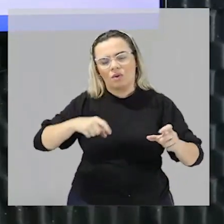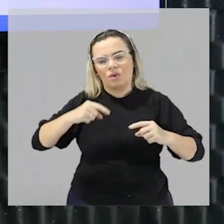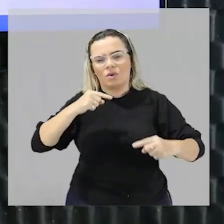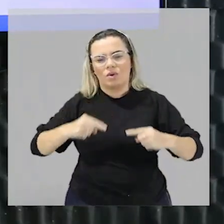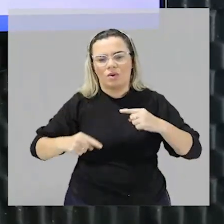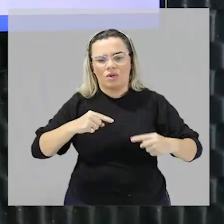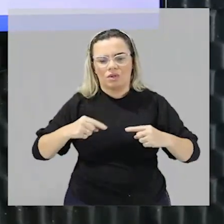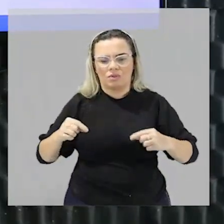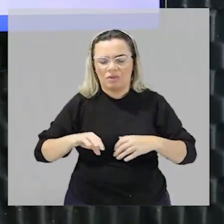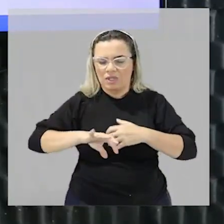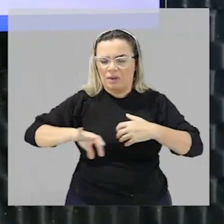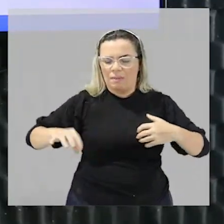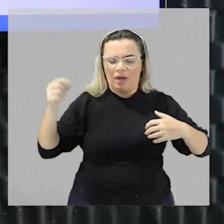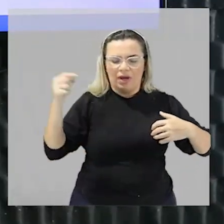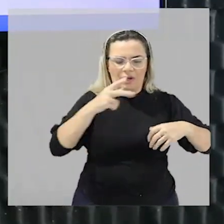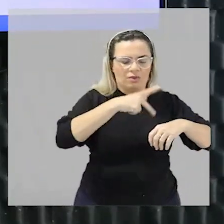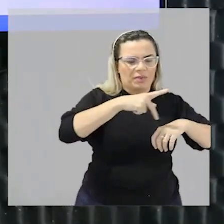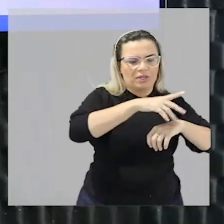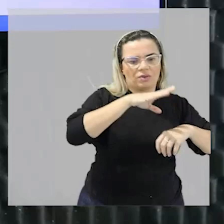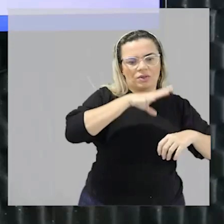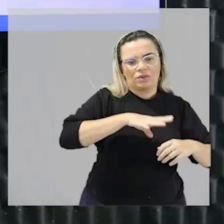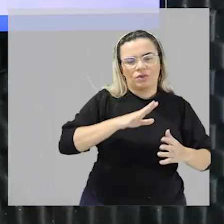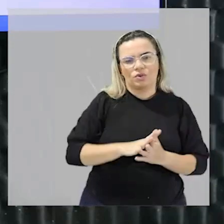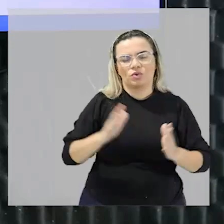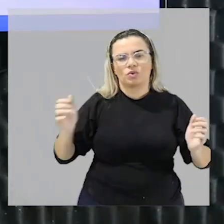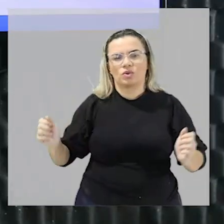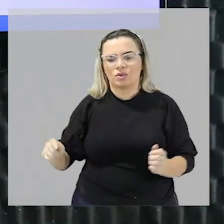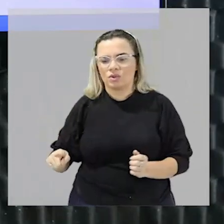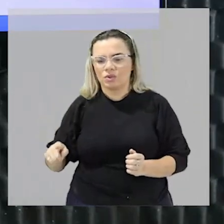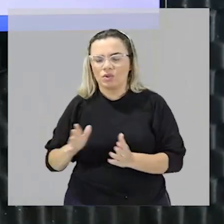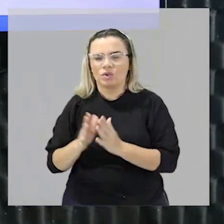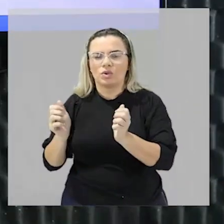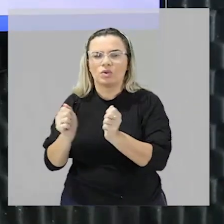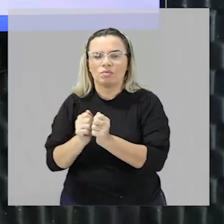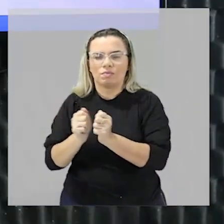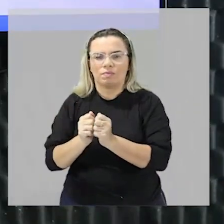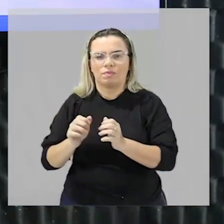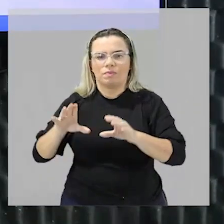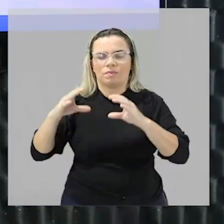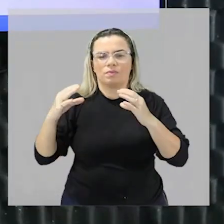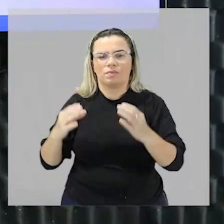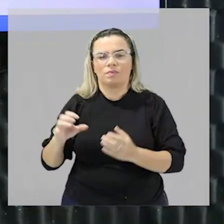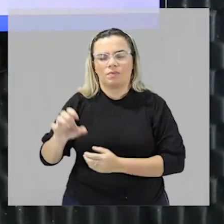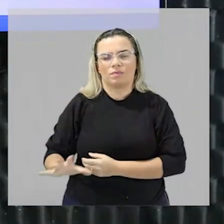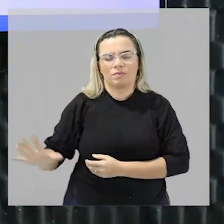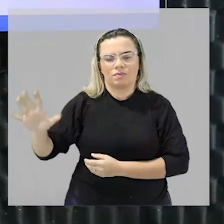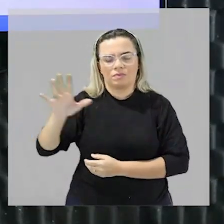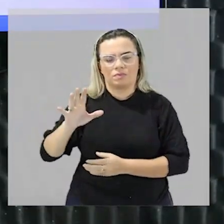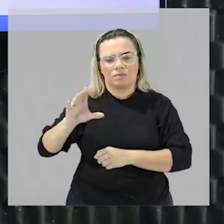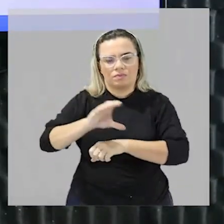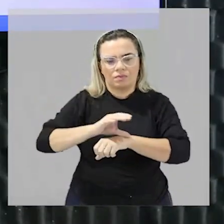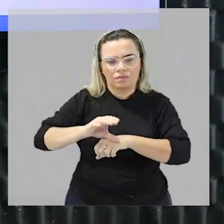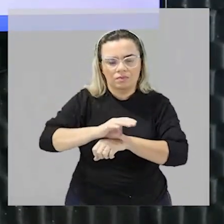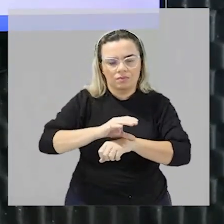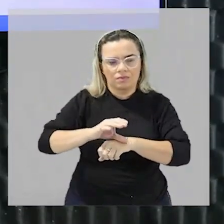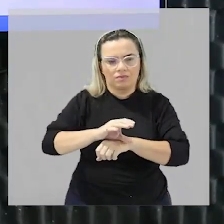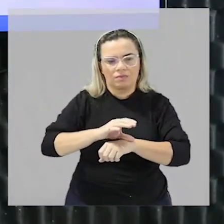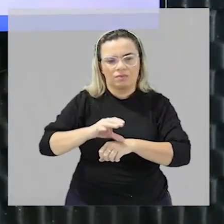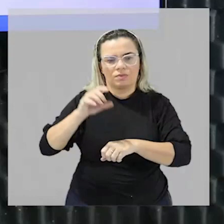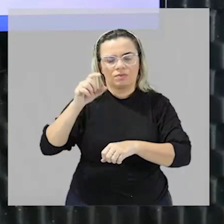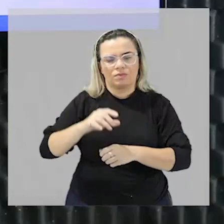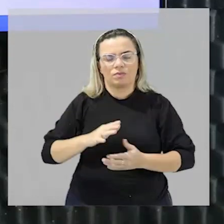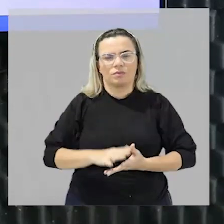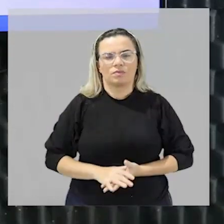de Portugal, junto à comunidade europeia, através de uma Constituição, uma monarquia